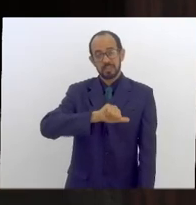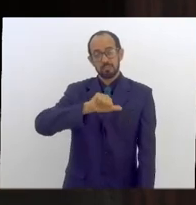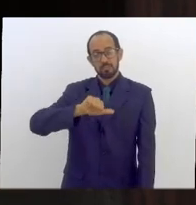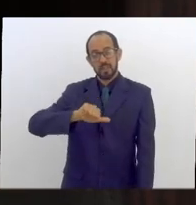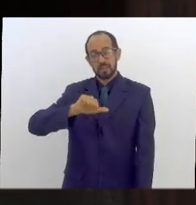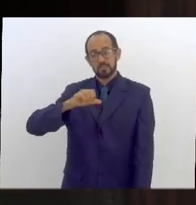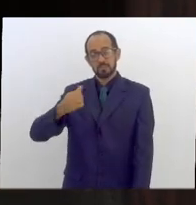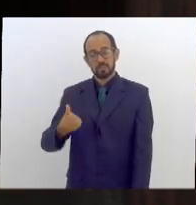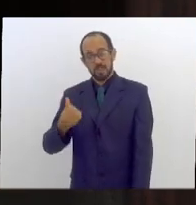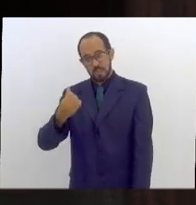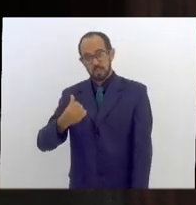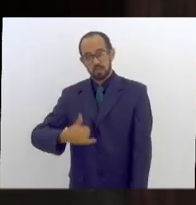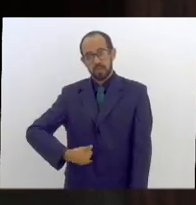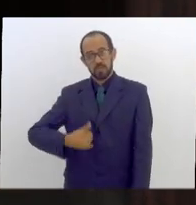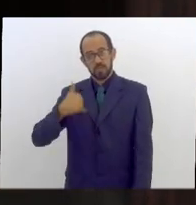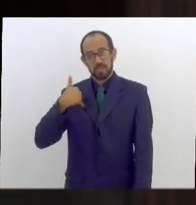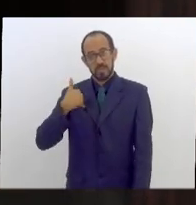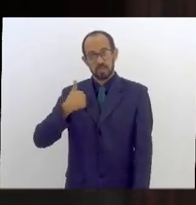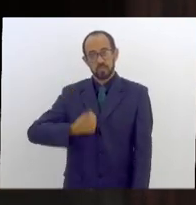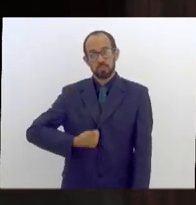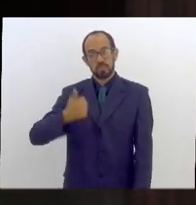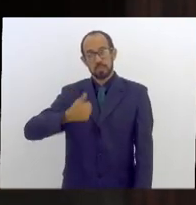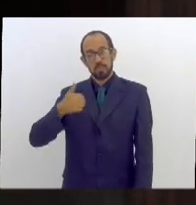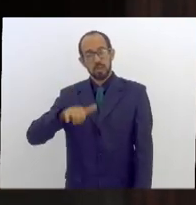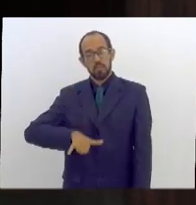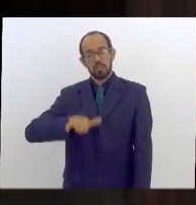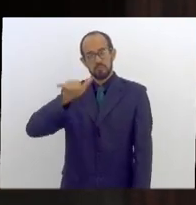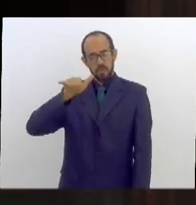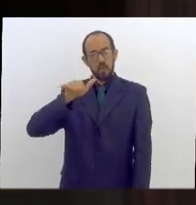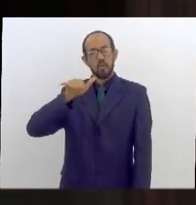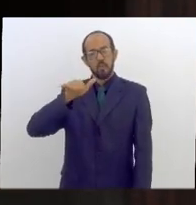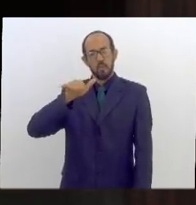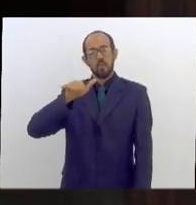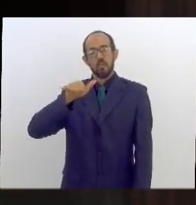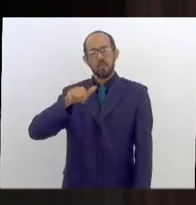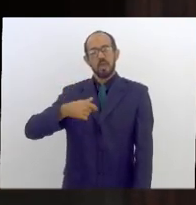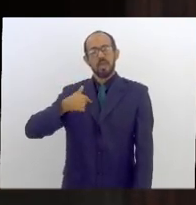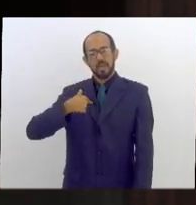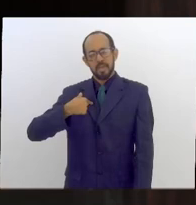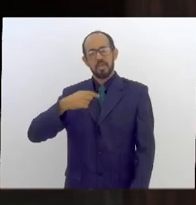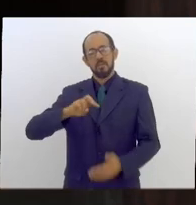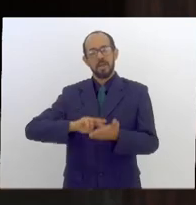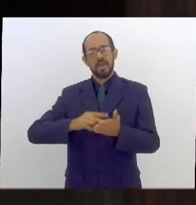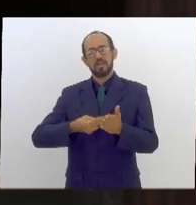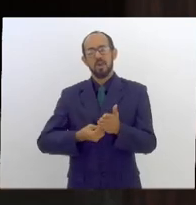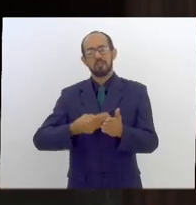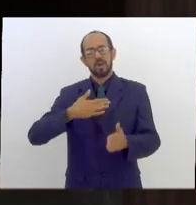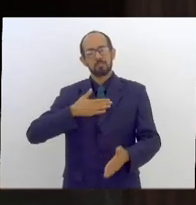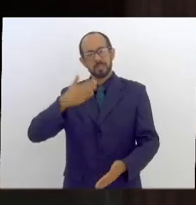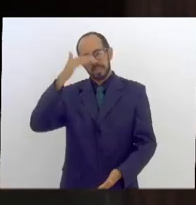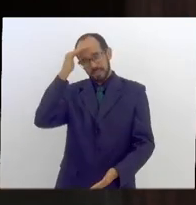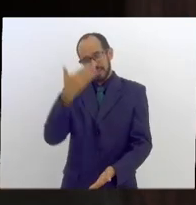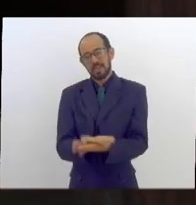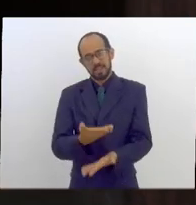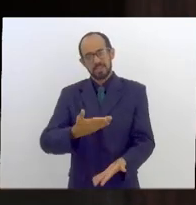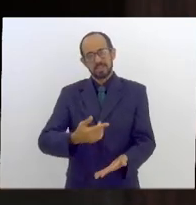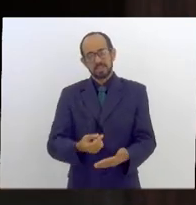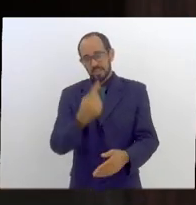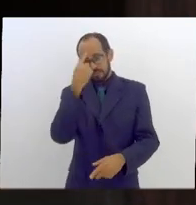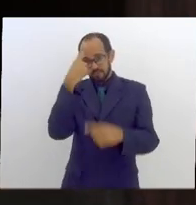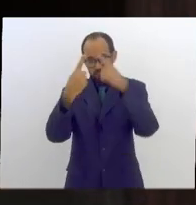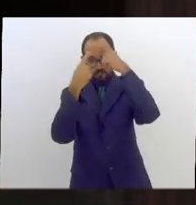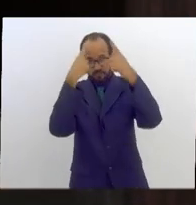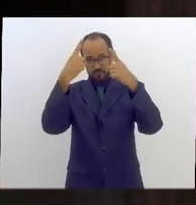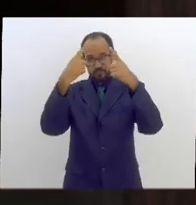aniversário do primeiro voo do mais pesado que o ar, renovo minha crença na capacidade criativa, nos conhecimentos